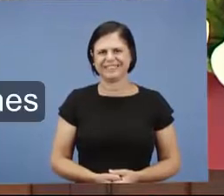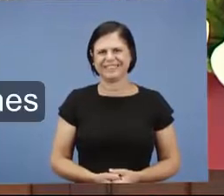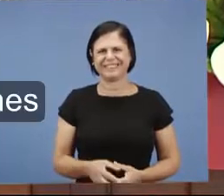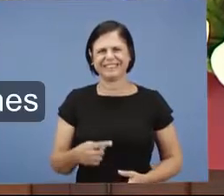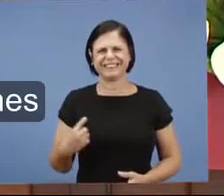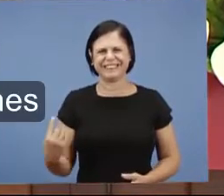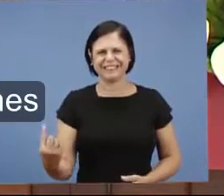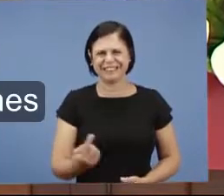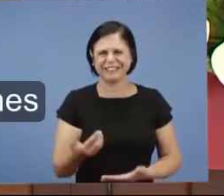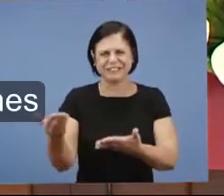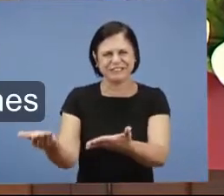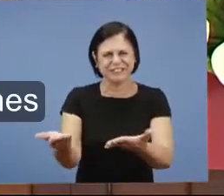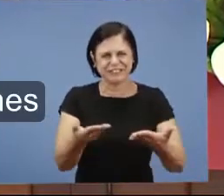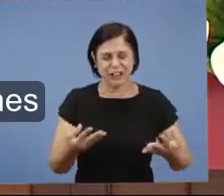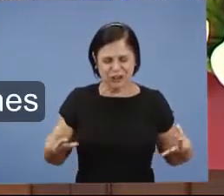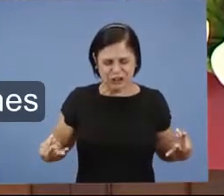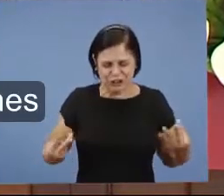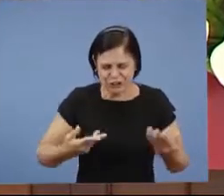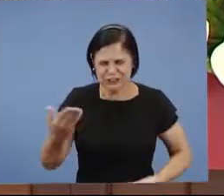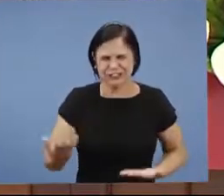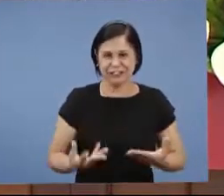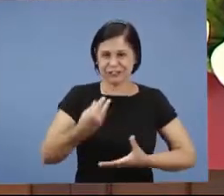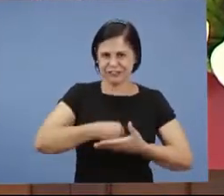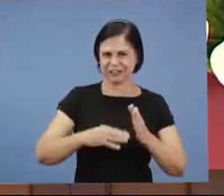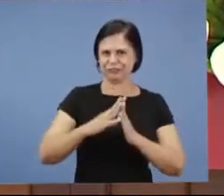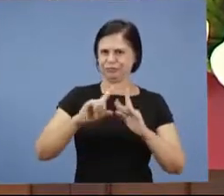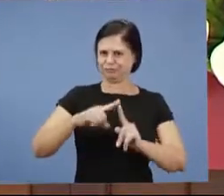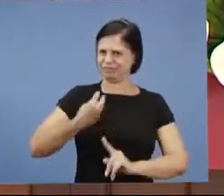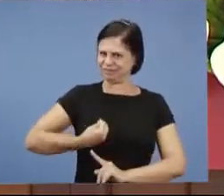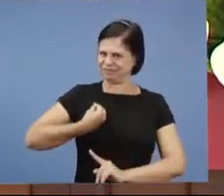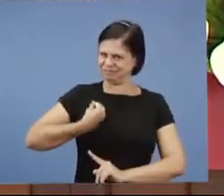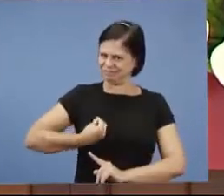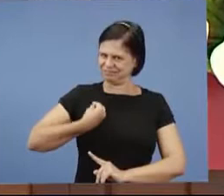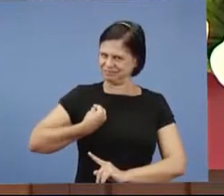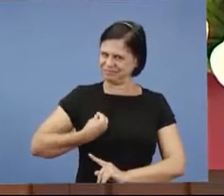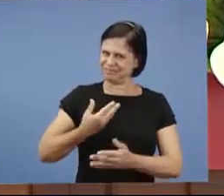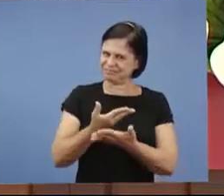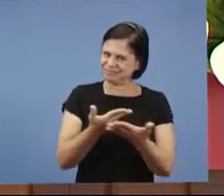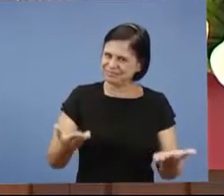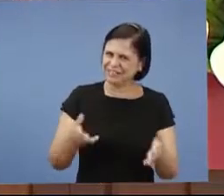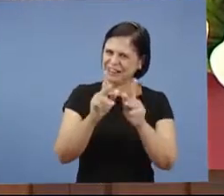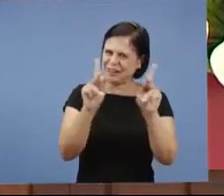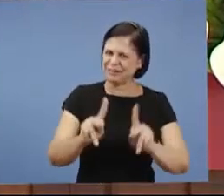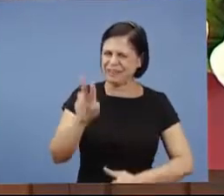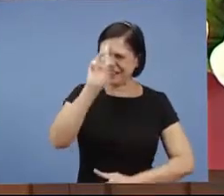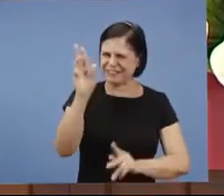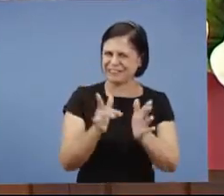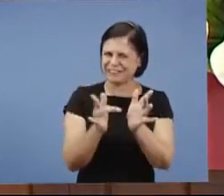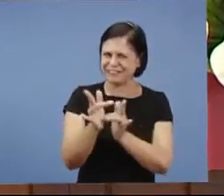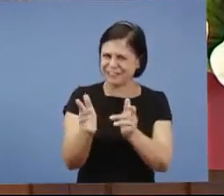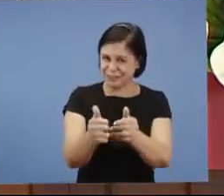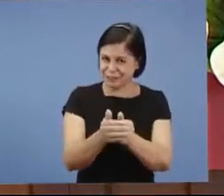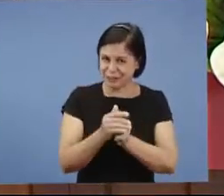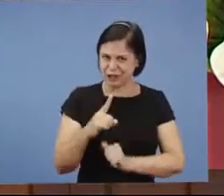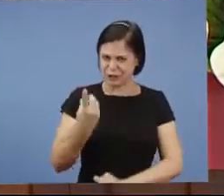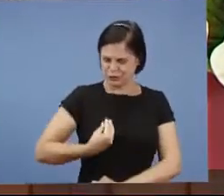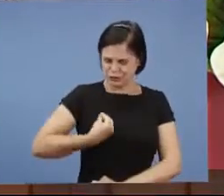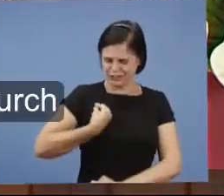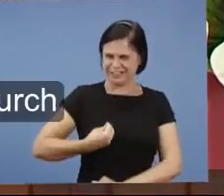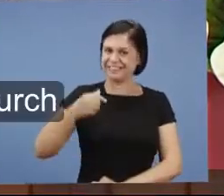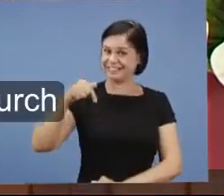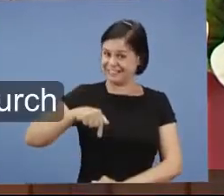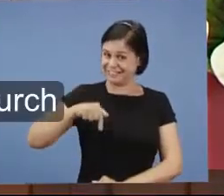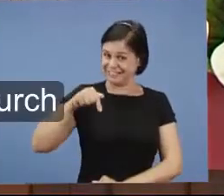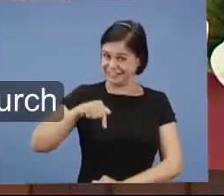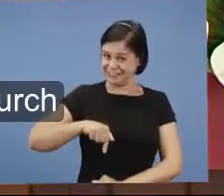Nós cumprimentamos os irmãos que estão nas igrejas recebendo esta transmissão com a paz do Senhor Jesus. Amém. Nós estamos aqui, irmãos, para